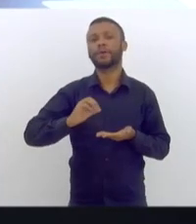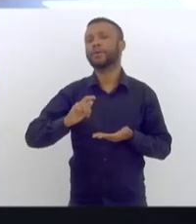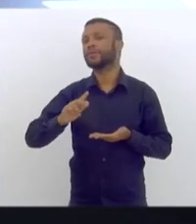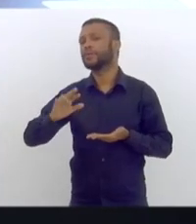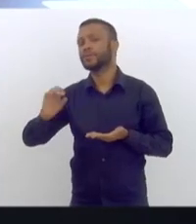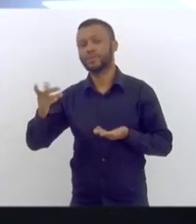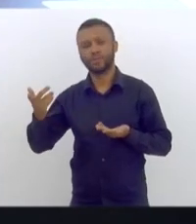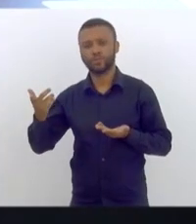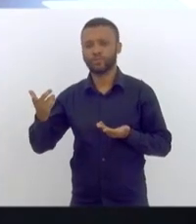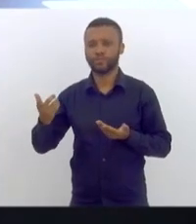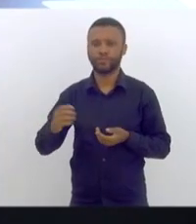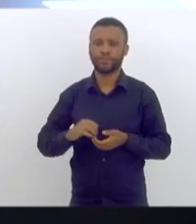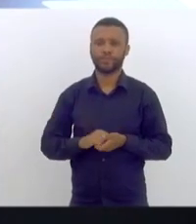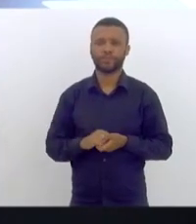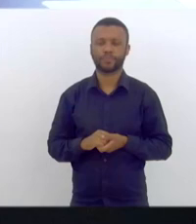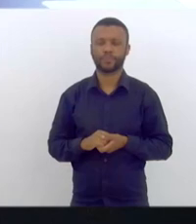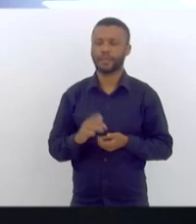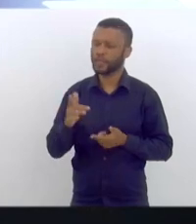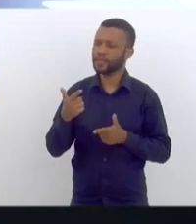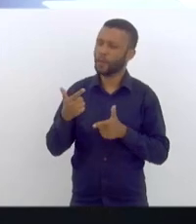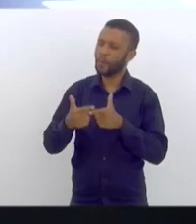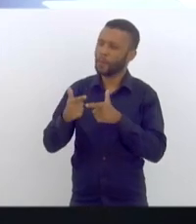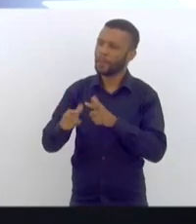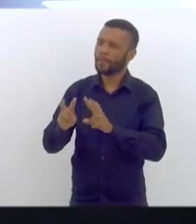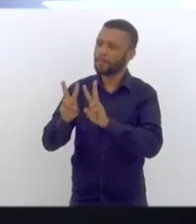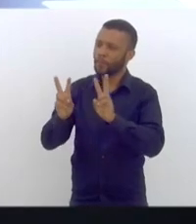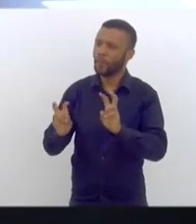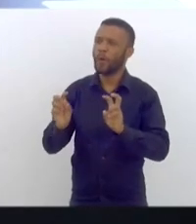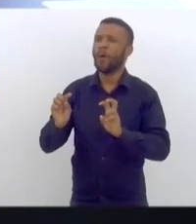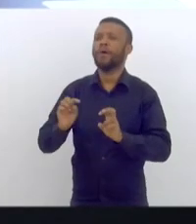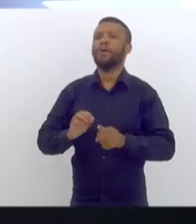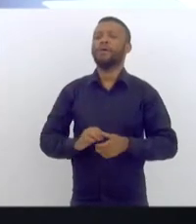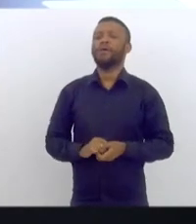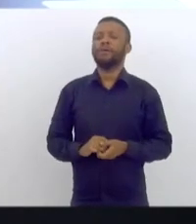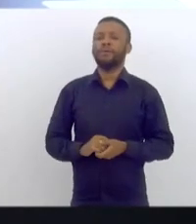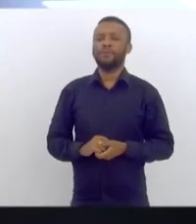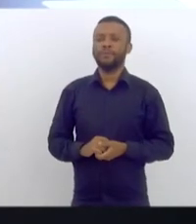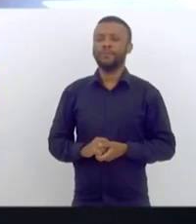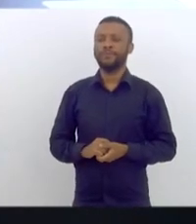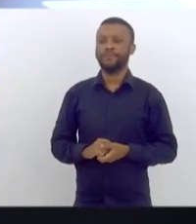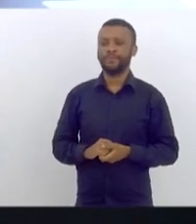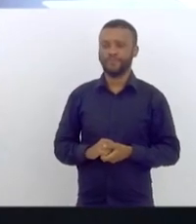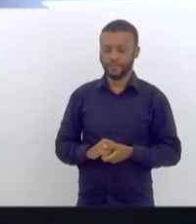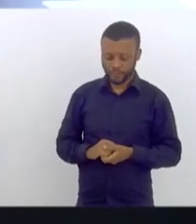no fundo essa que é questão que o deputado levantou